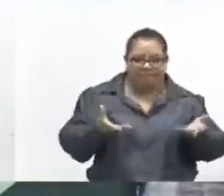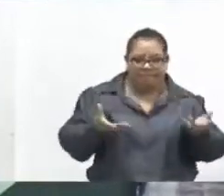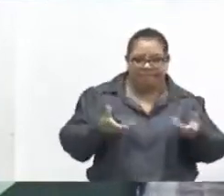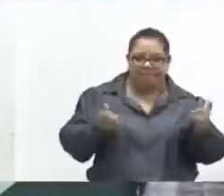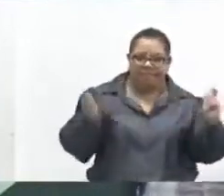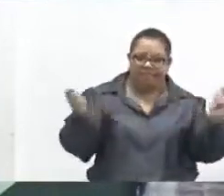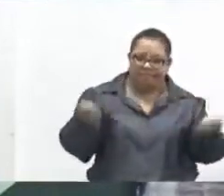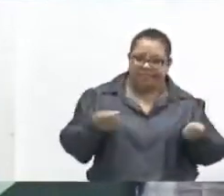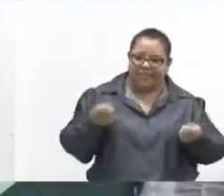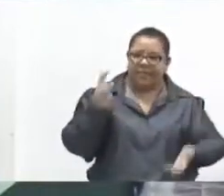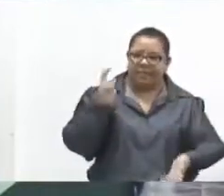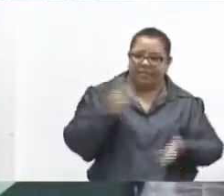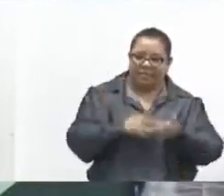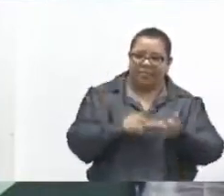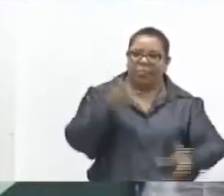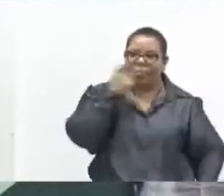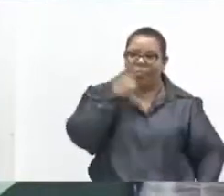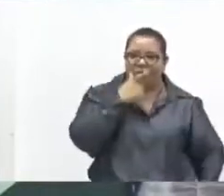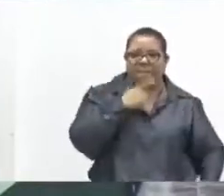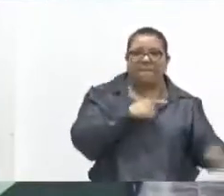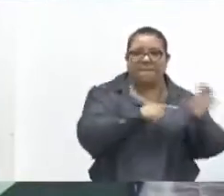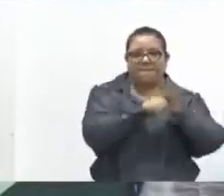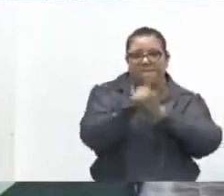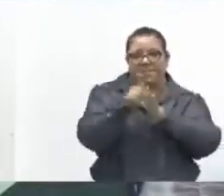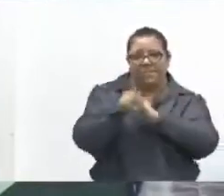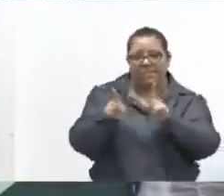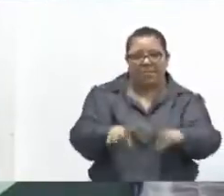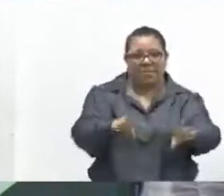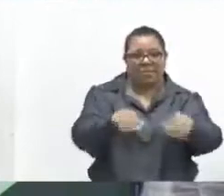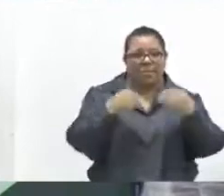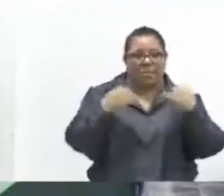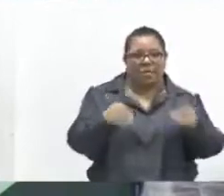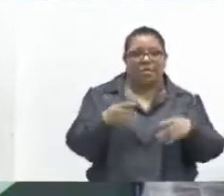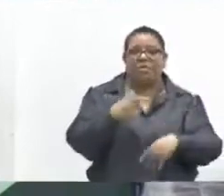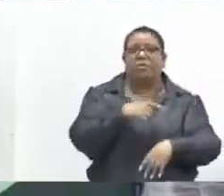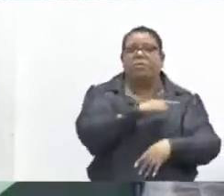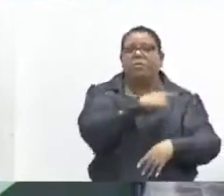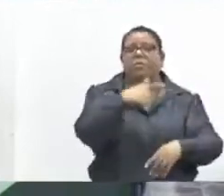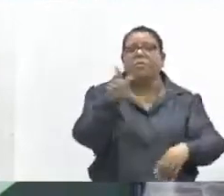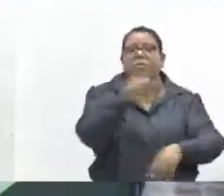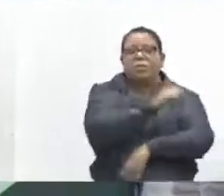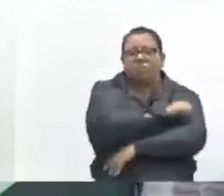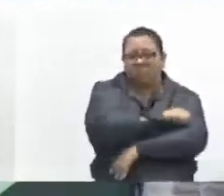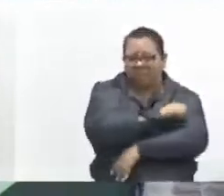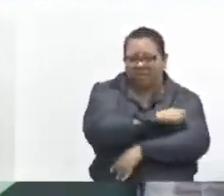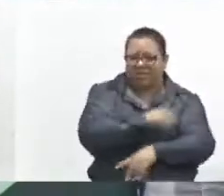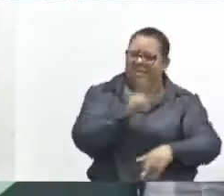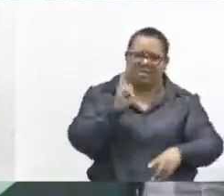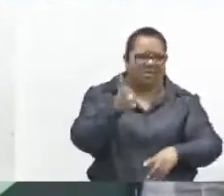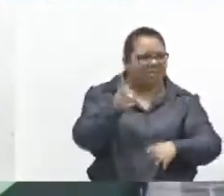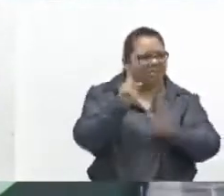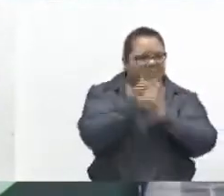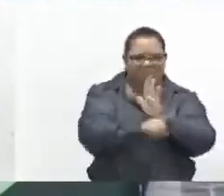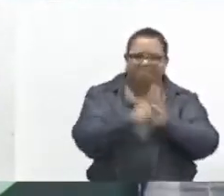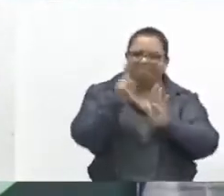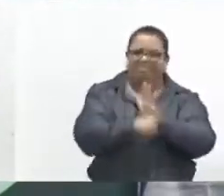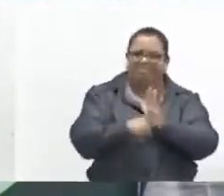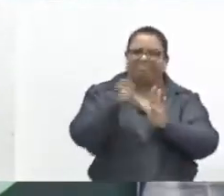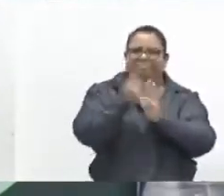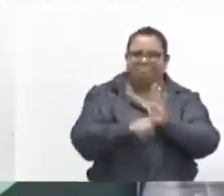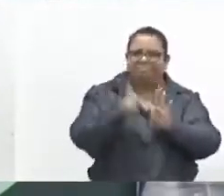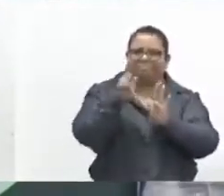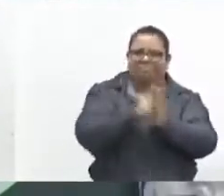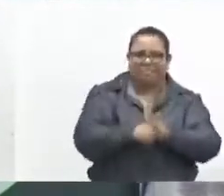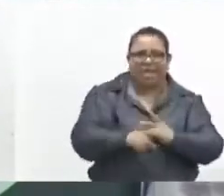realmente consiga questionar. E outra coisa que eu coloco, estudante, ele sempre vai questionar em todos os espaços. Inclusive,